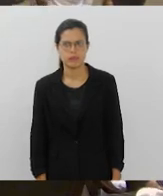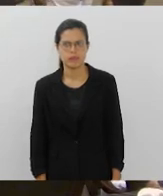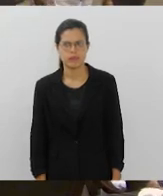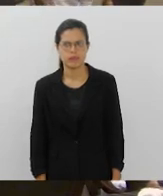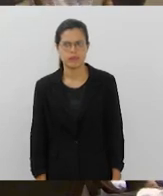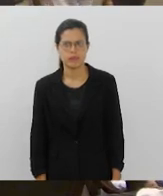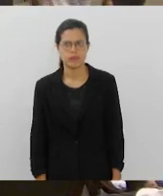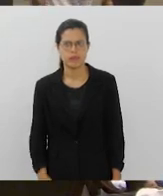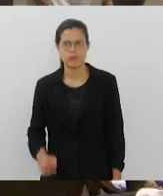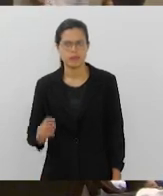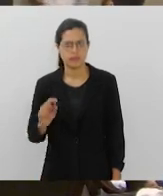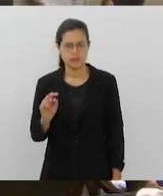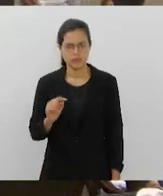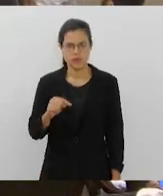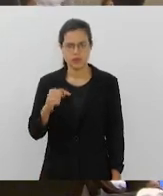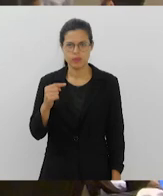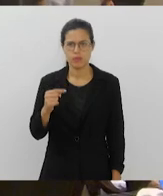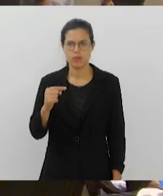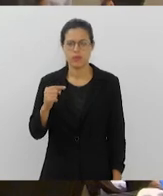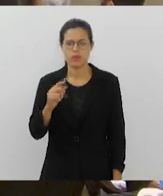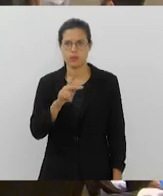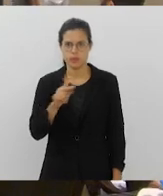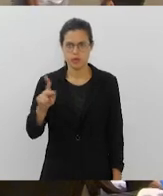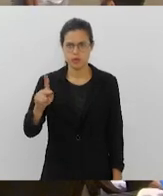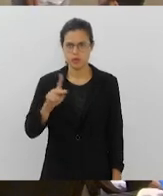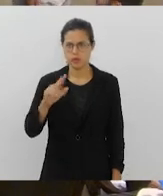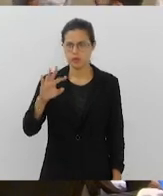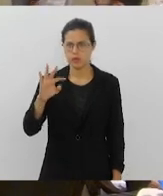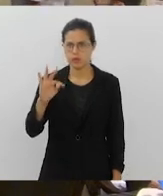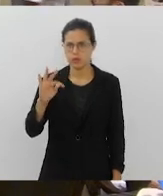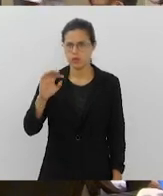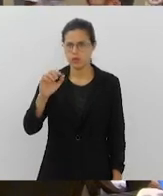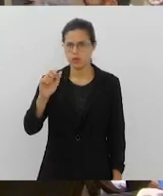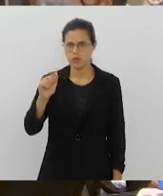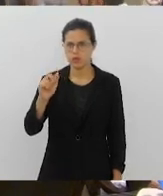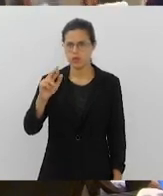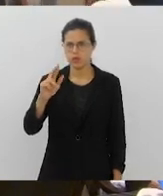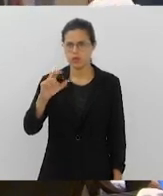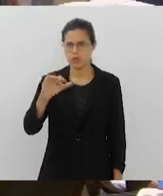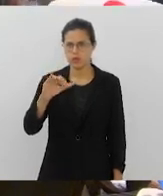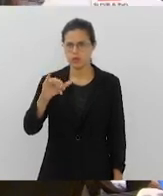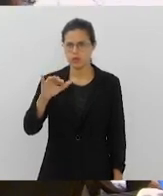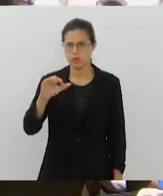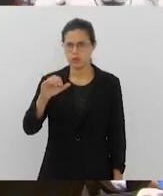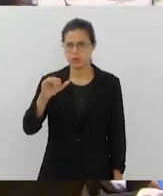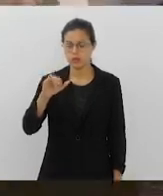Próximo agraciado, o grão-mestre Tarcísio Alves Moreno.